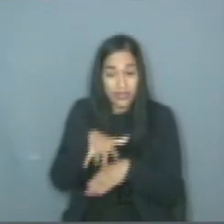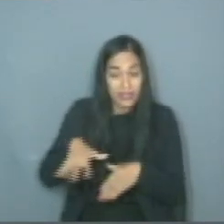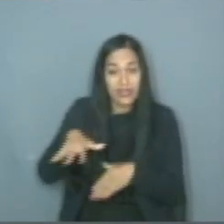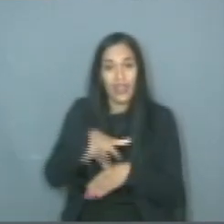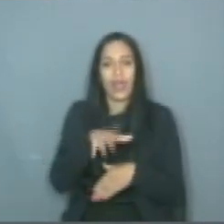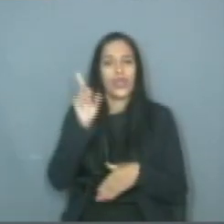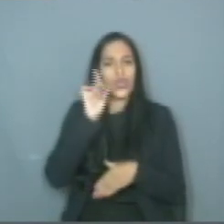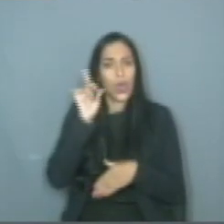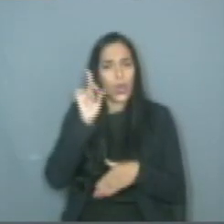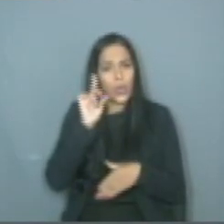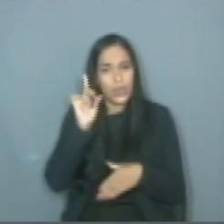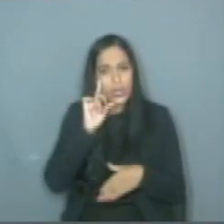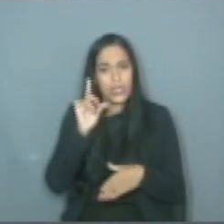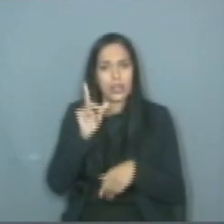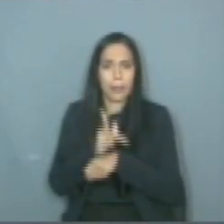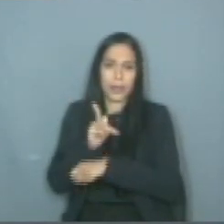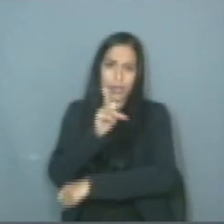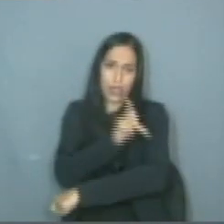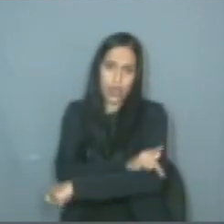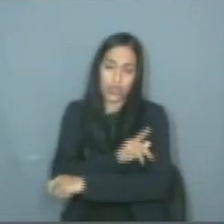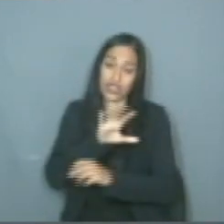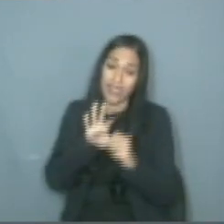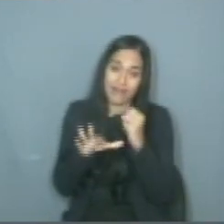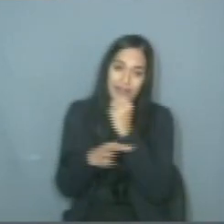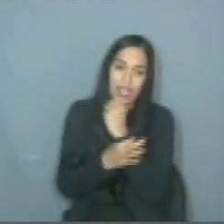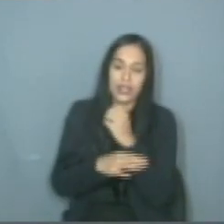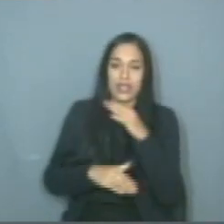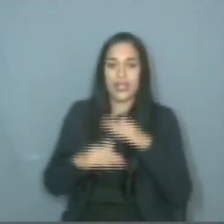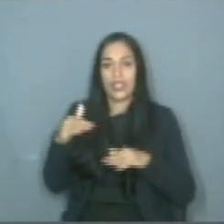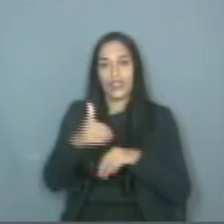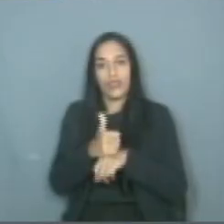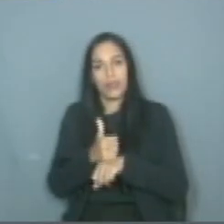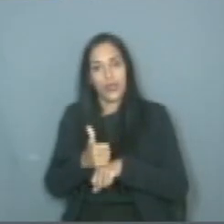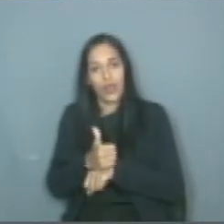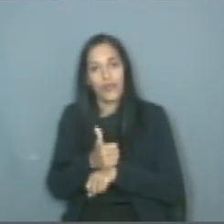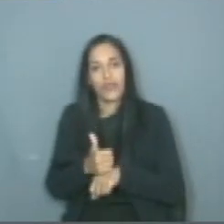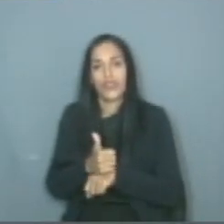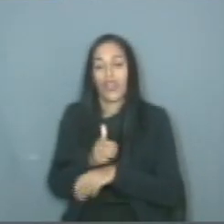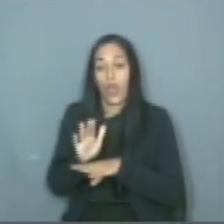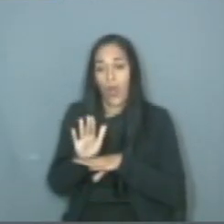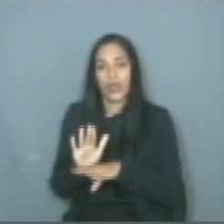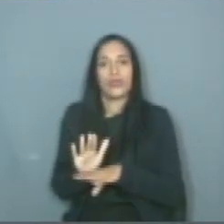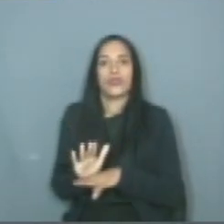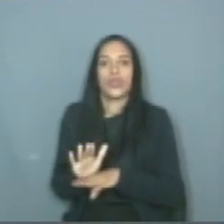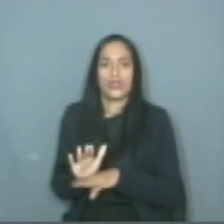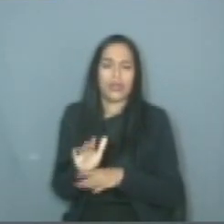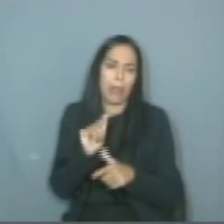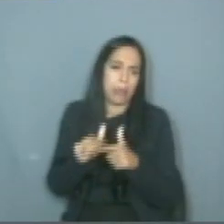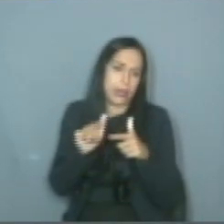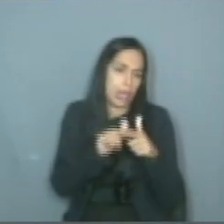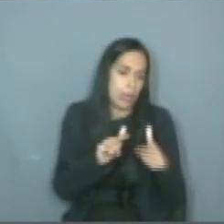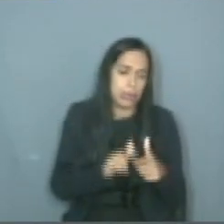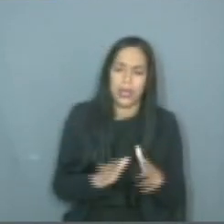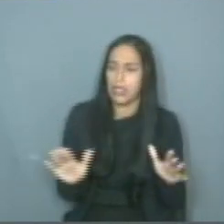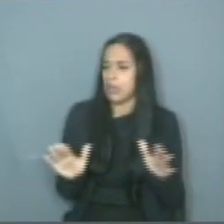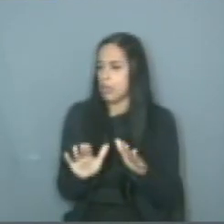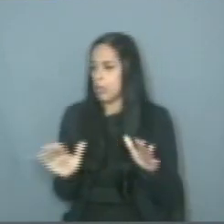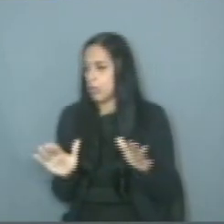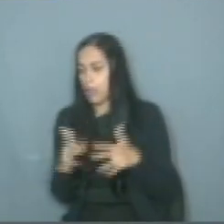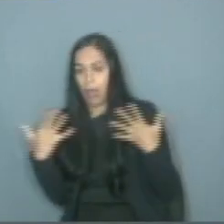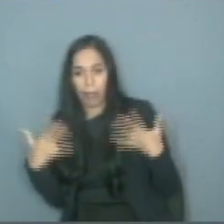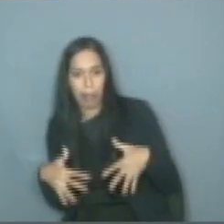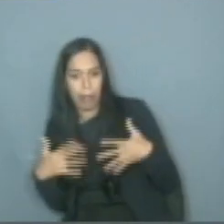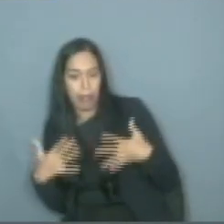a rotina pedagógica e garantindo aos profissionais que a gente está indo para contribuir. Não para promover o caos, não para assustá-los, não